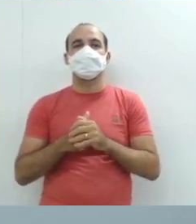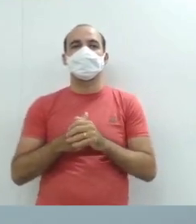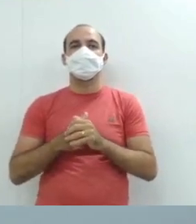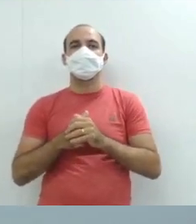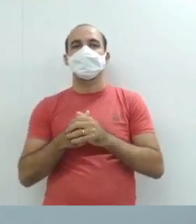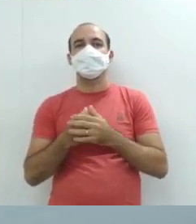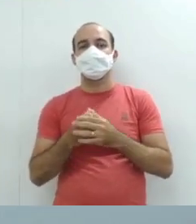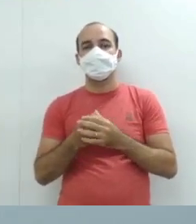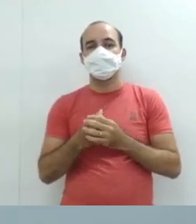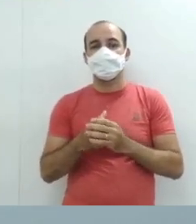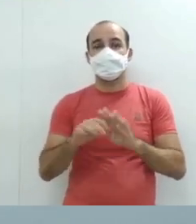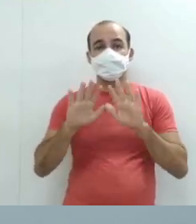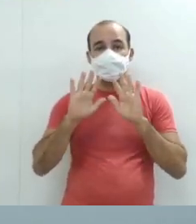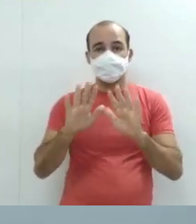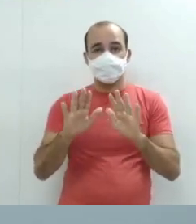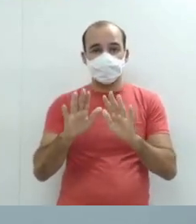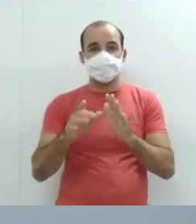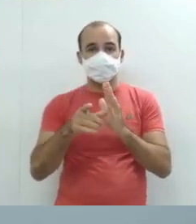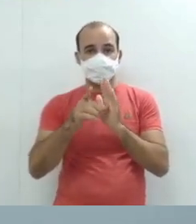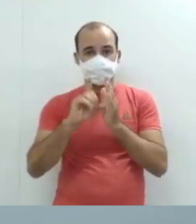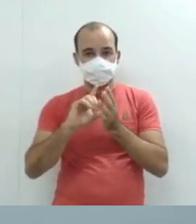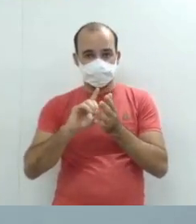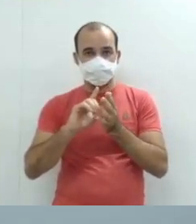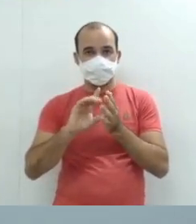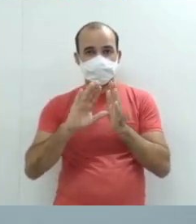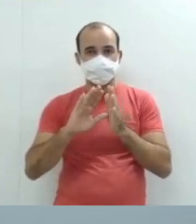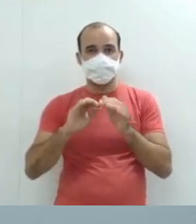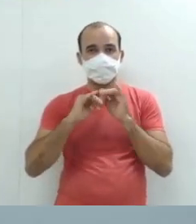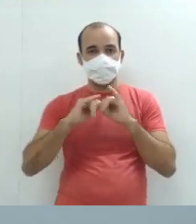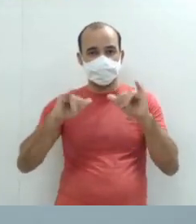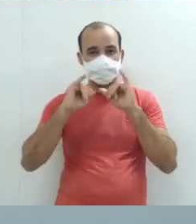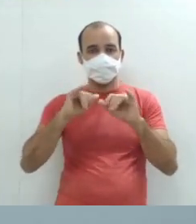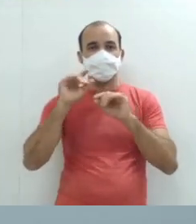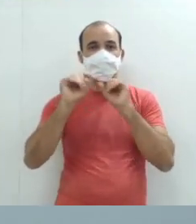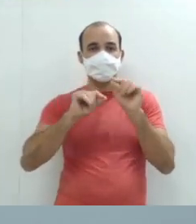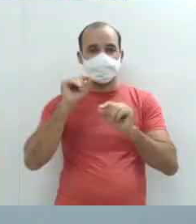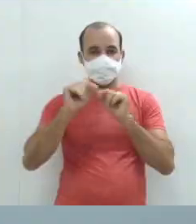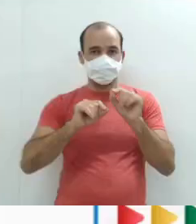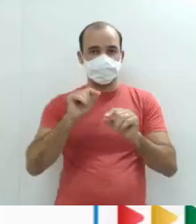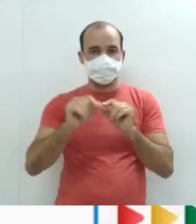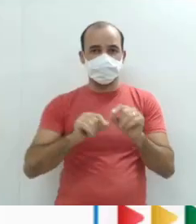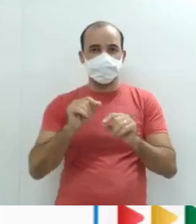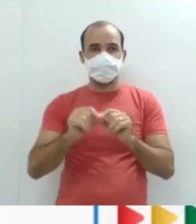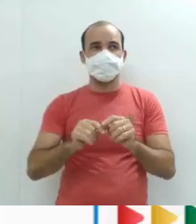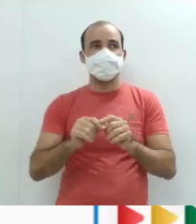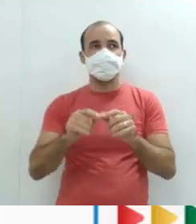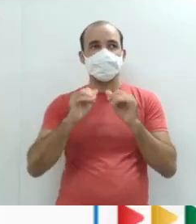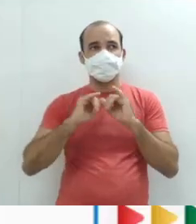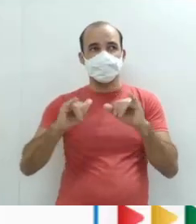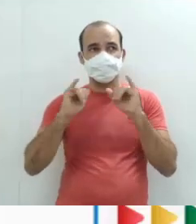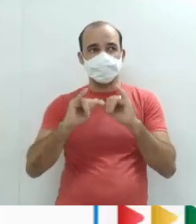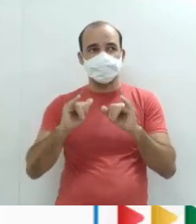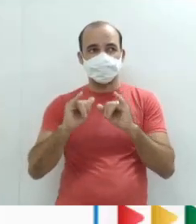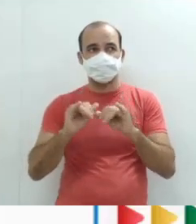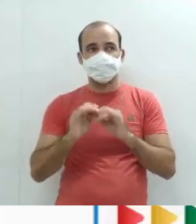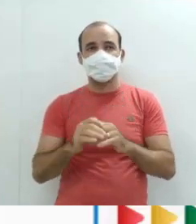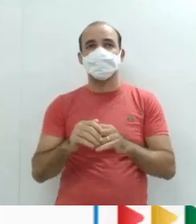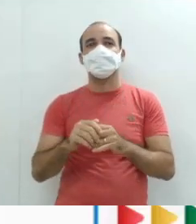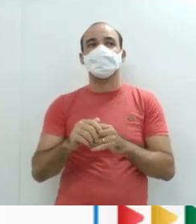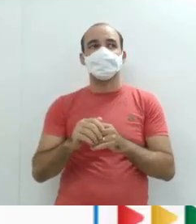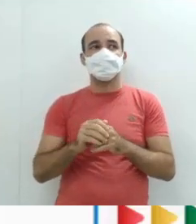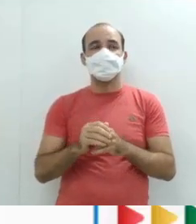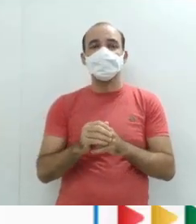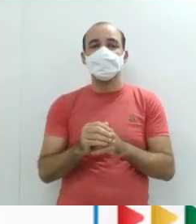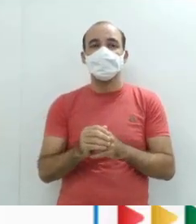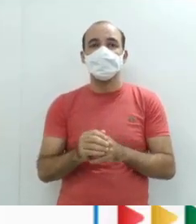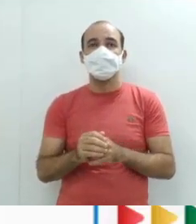Só que antes de começar a sua aula, eu quero mostrar para você aí um slide especial que você vai ter a oportunidade, aí está o